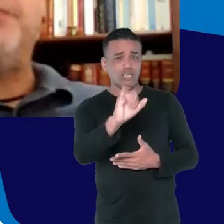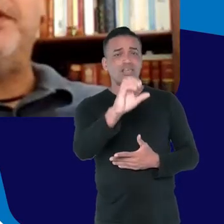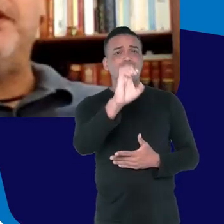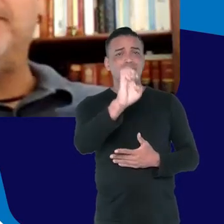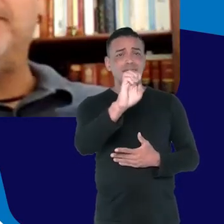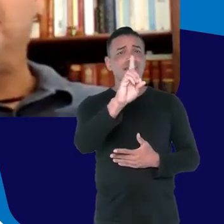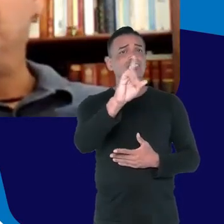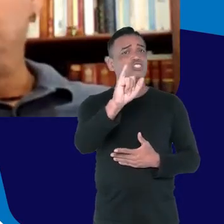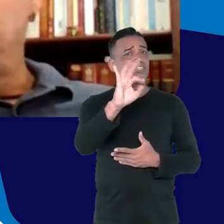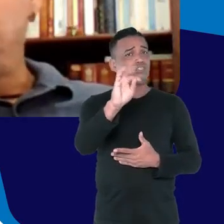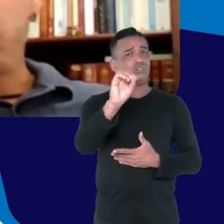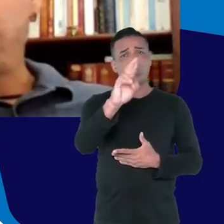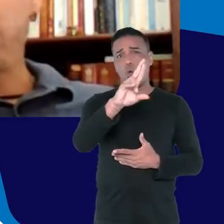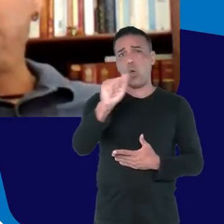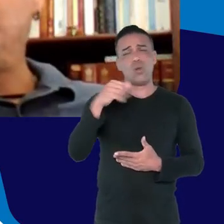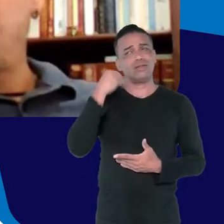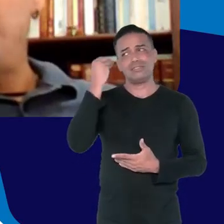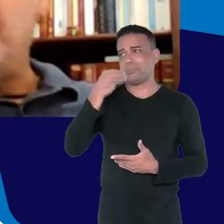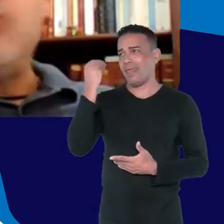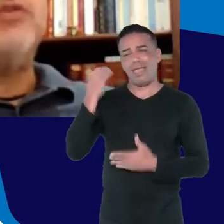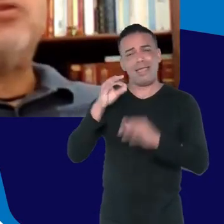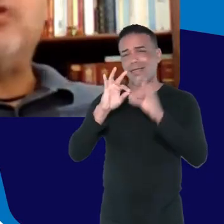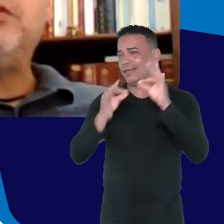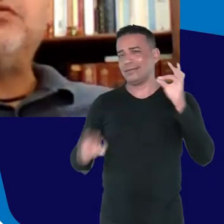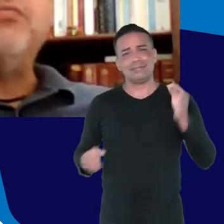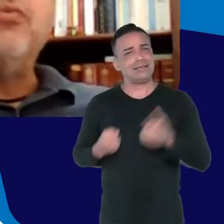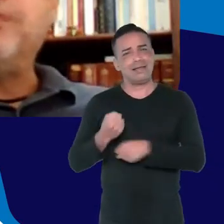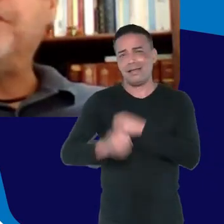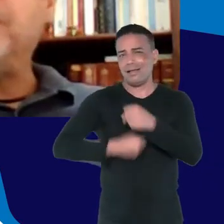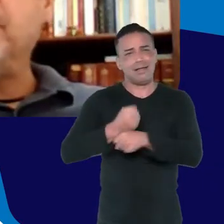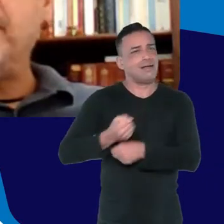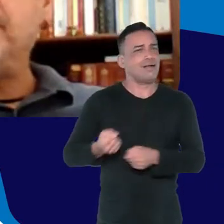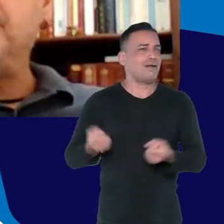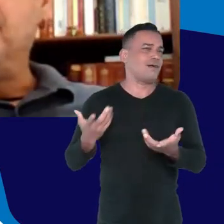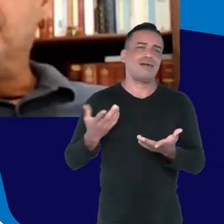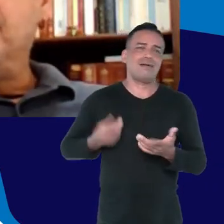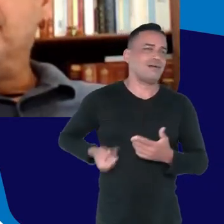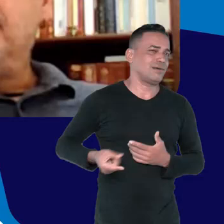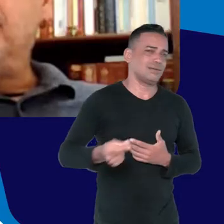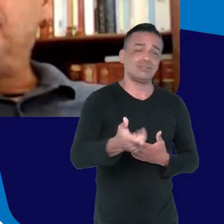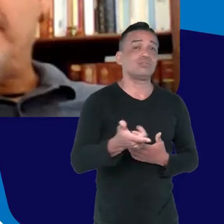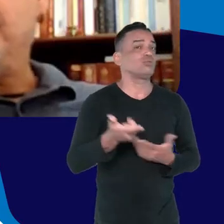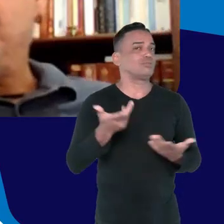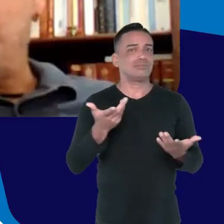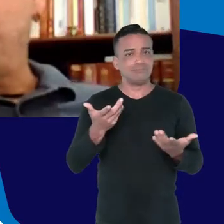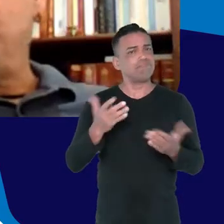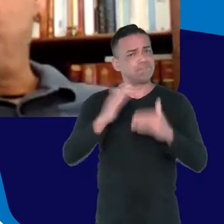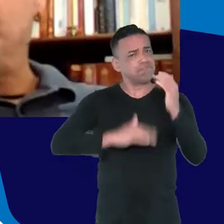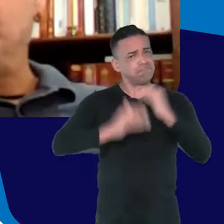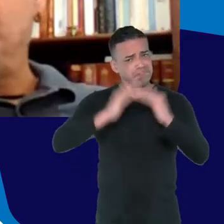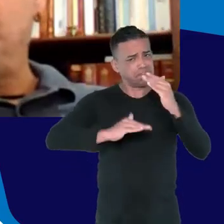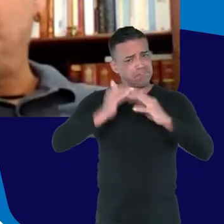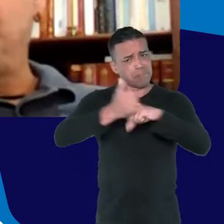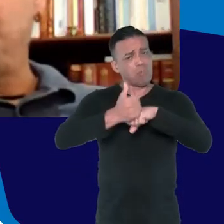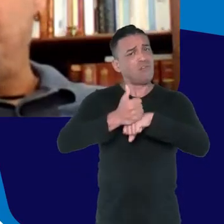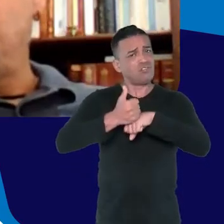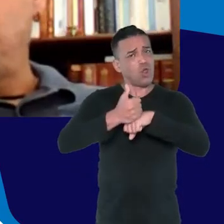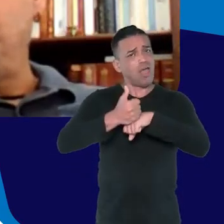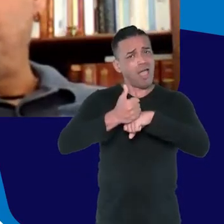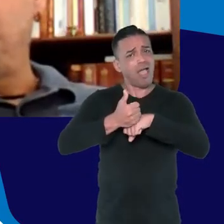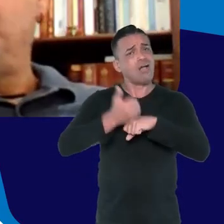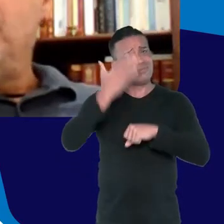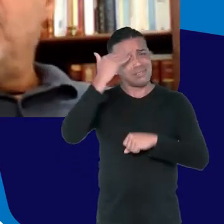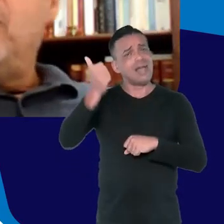larga experiência, as pessoas que trabalham com a Quixote são muito profissionais, então os caras sabem o que fazem, né? Eles